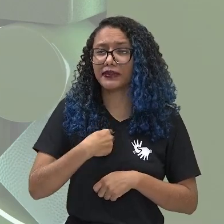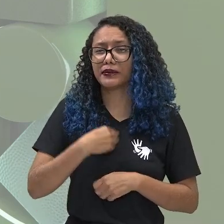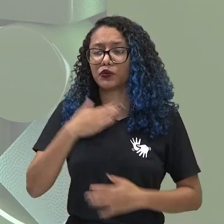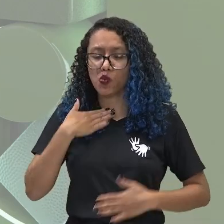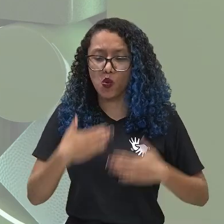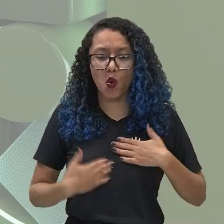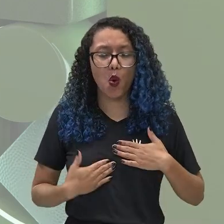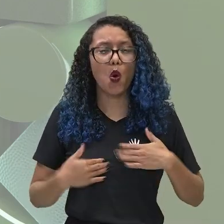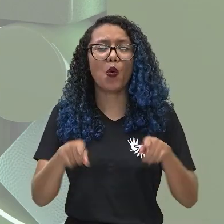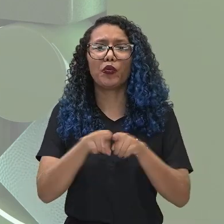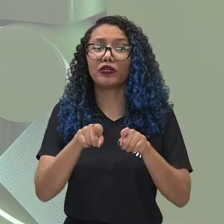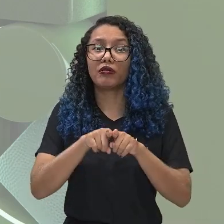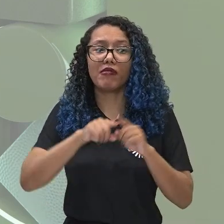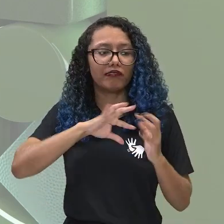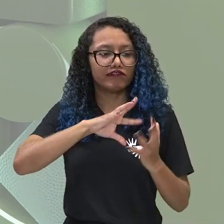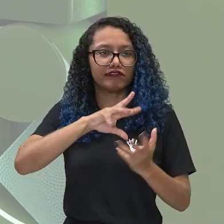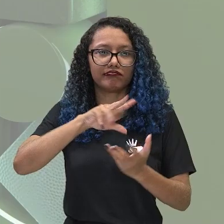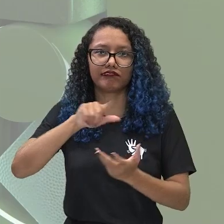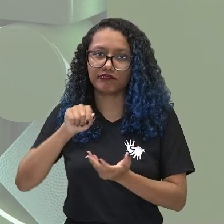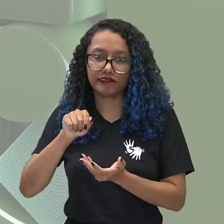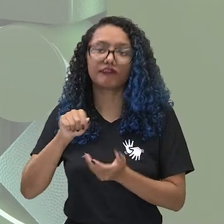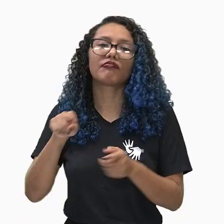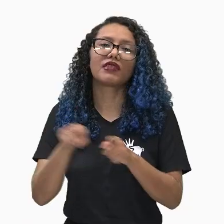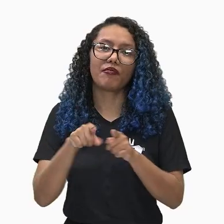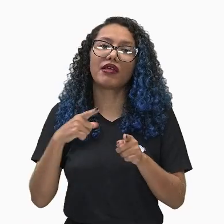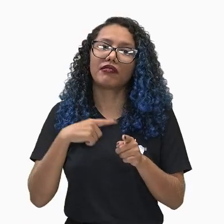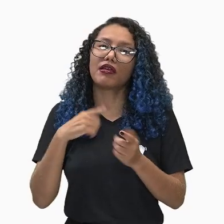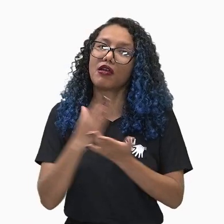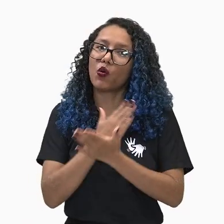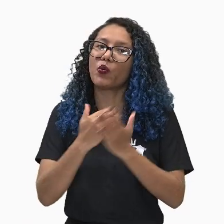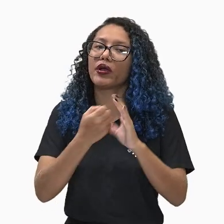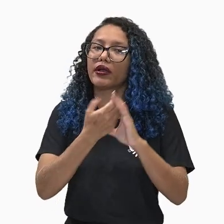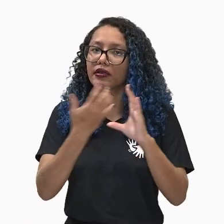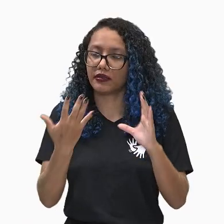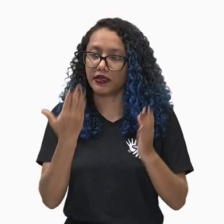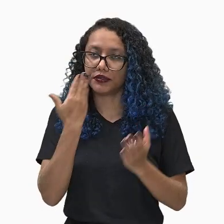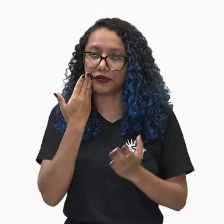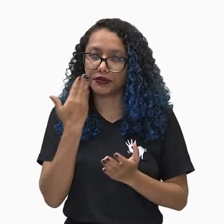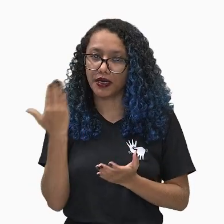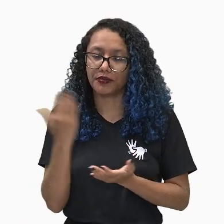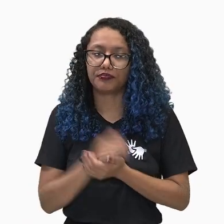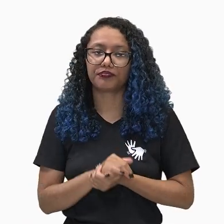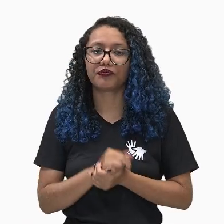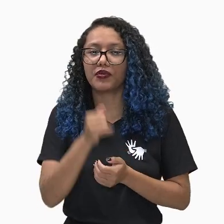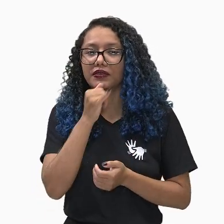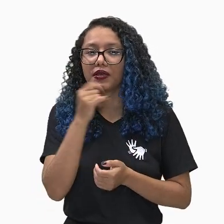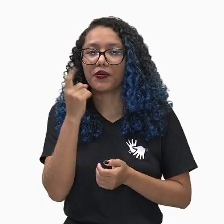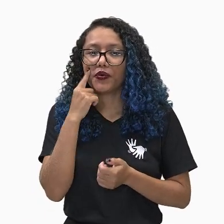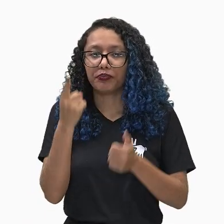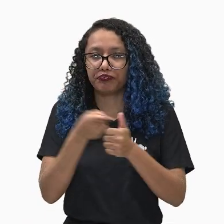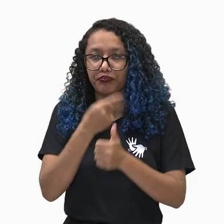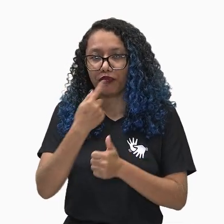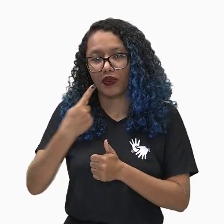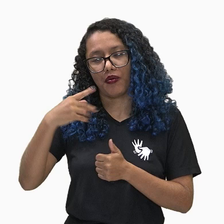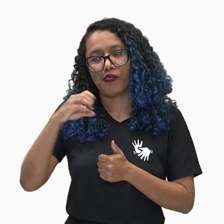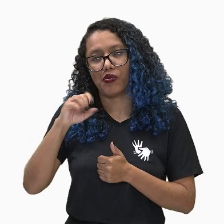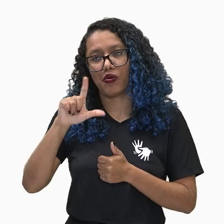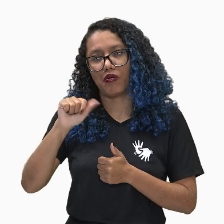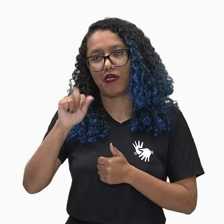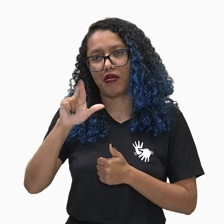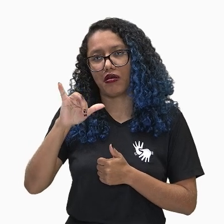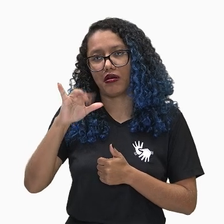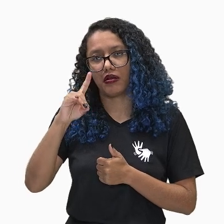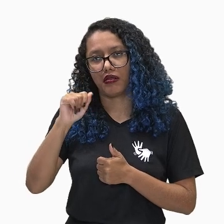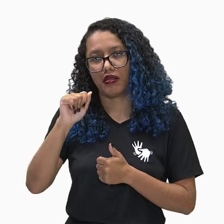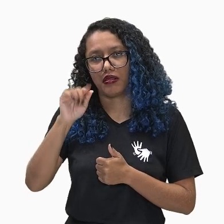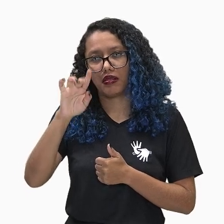o nosso planeta. E ela tem algumas propriedades, vamos lá. Tendo a polaridade,